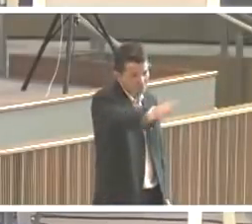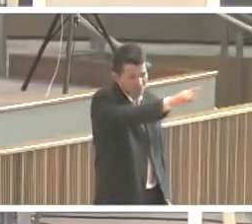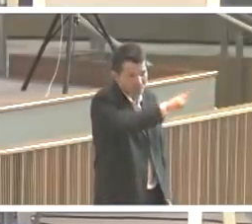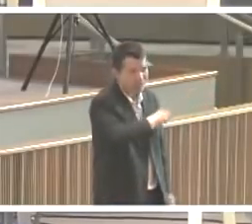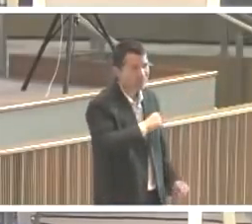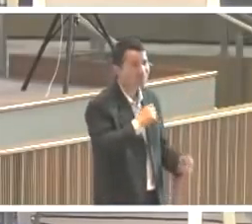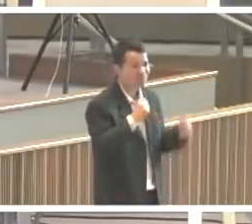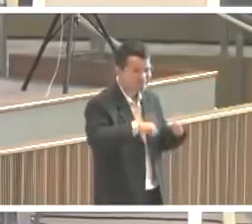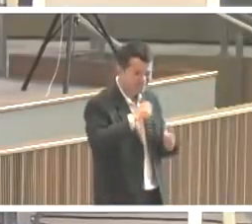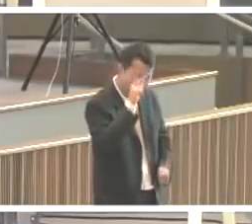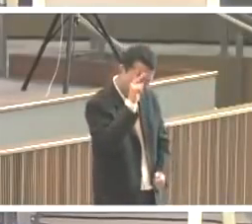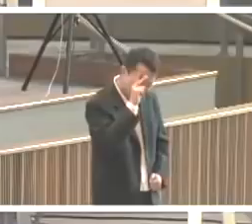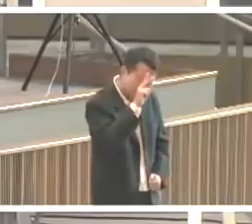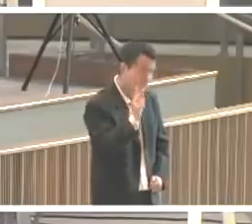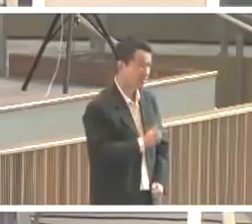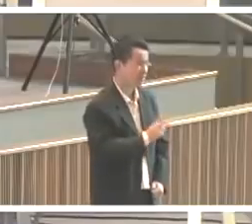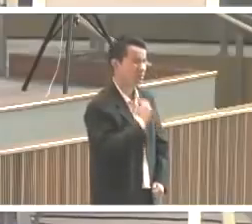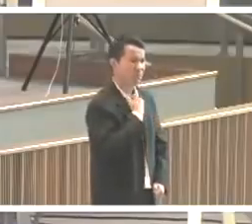muito maior.